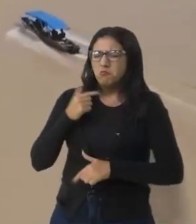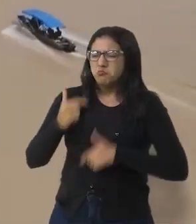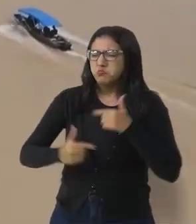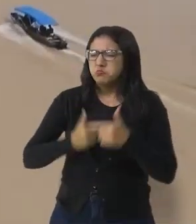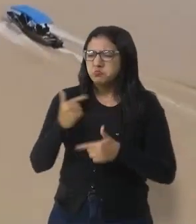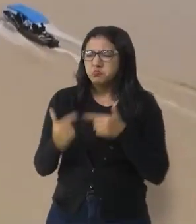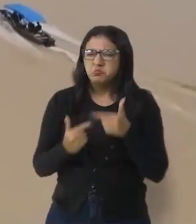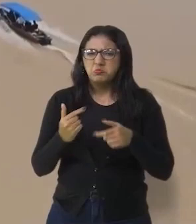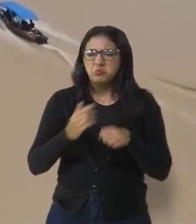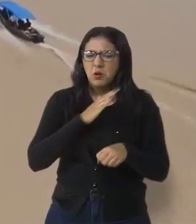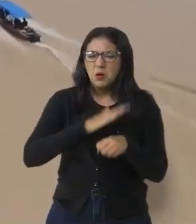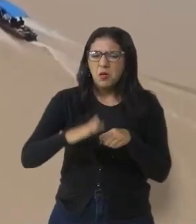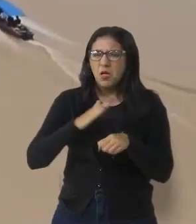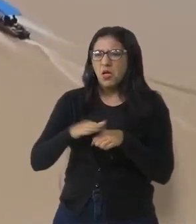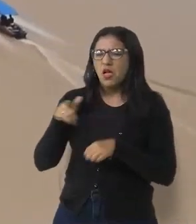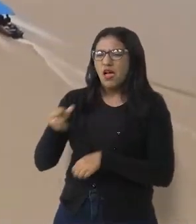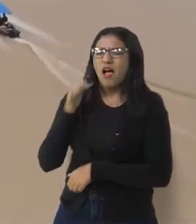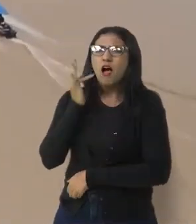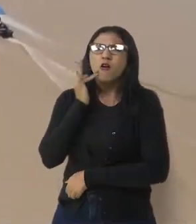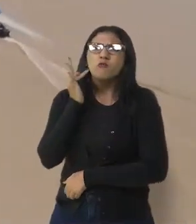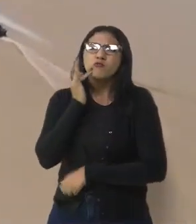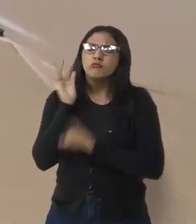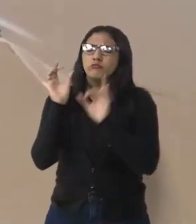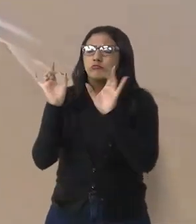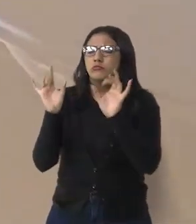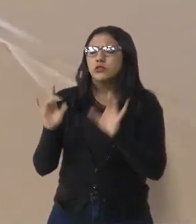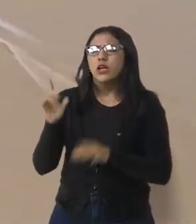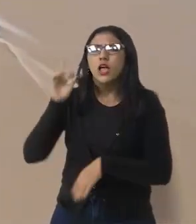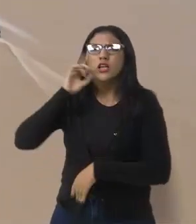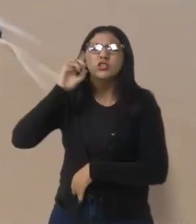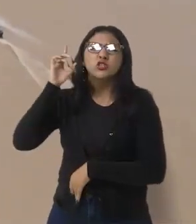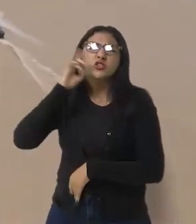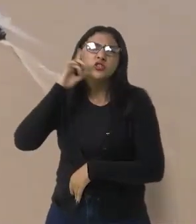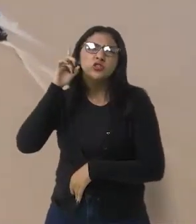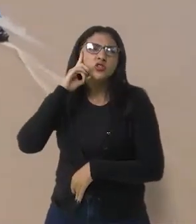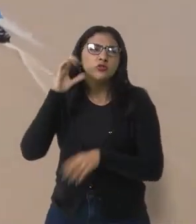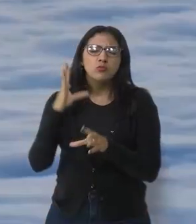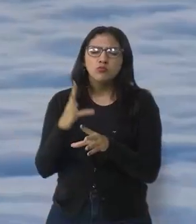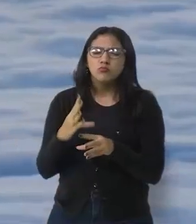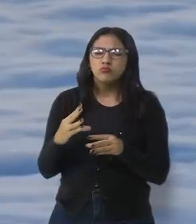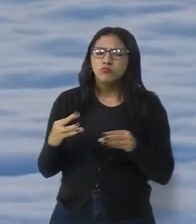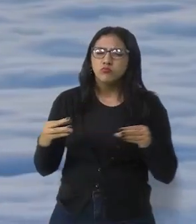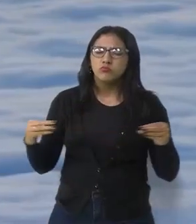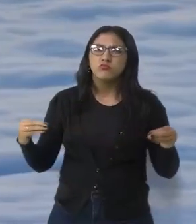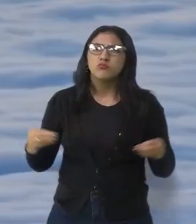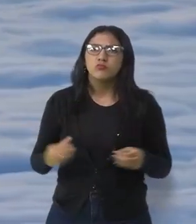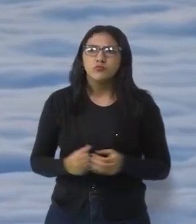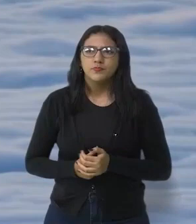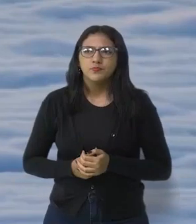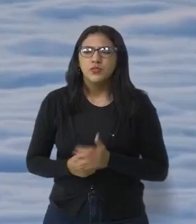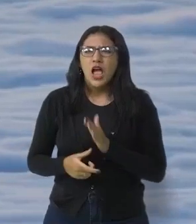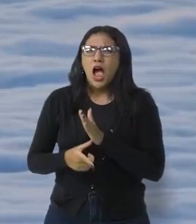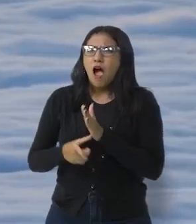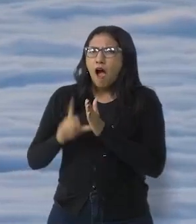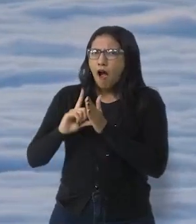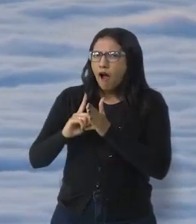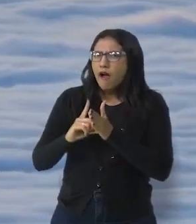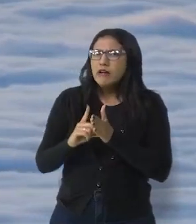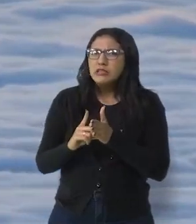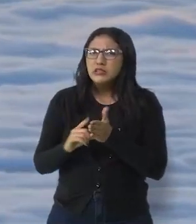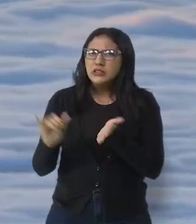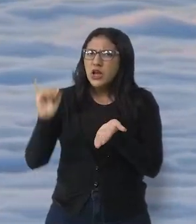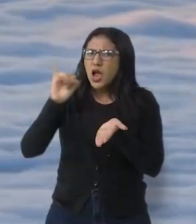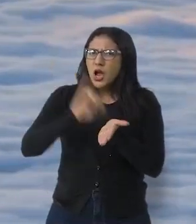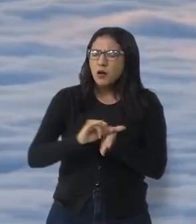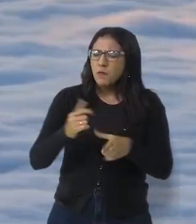cruel sobre teu peito, essa fruta milenar dia a dia devorada. Antes da grande nação, já